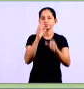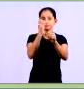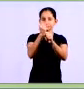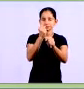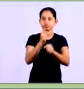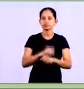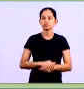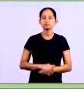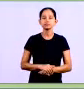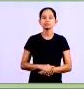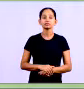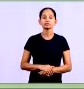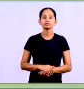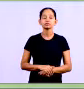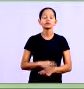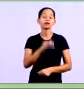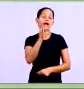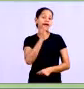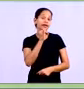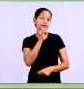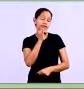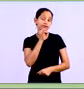e eu não tenho